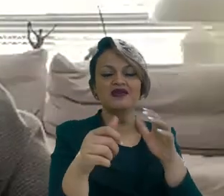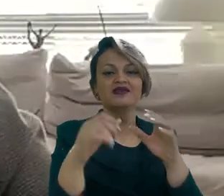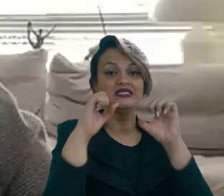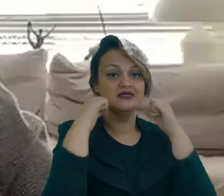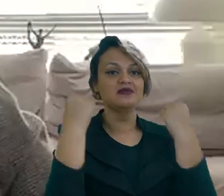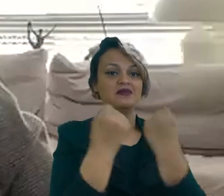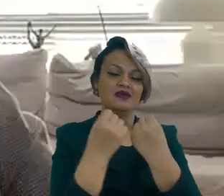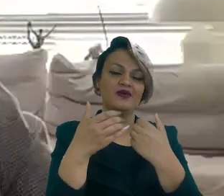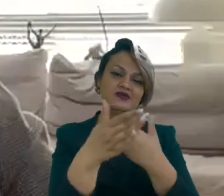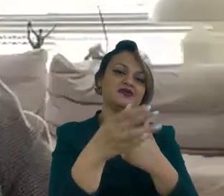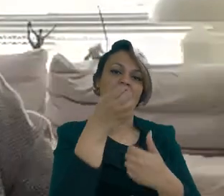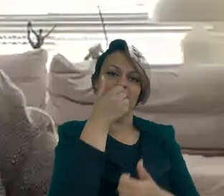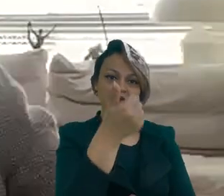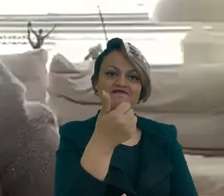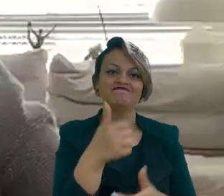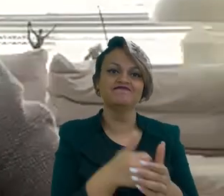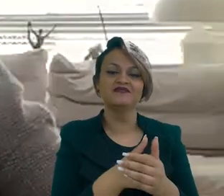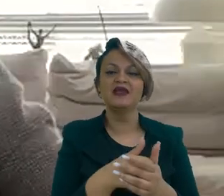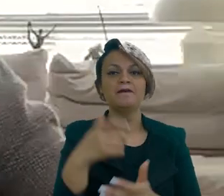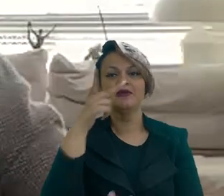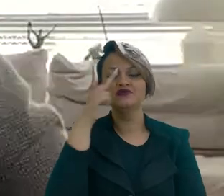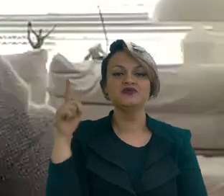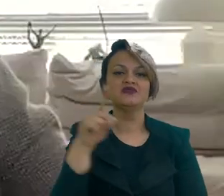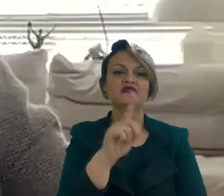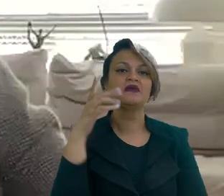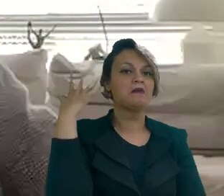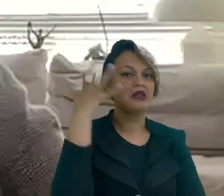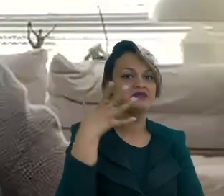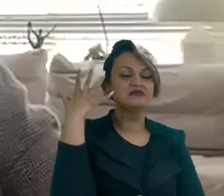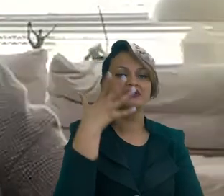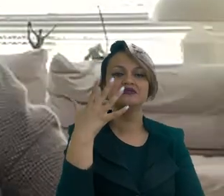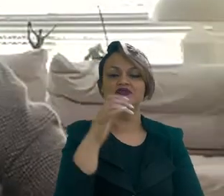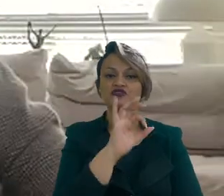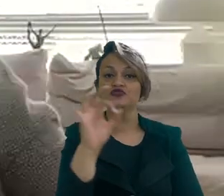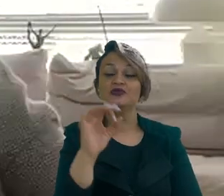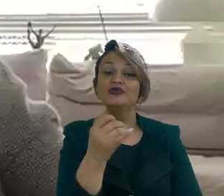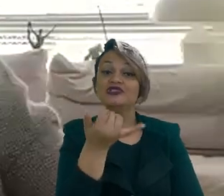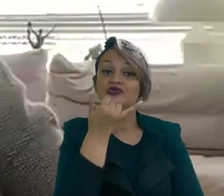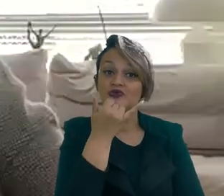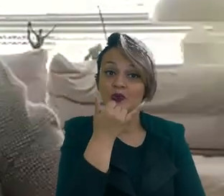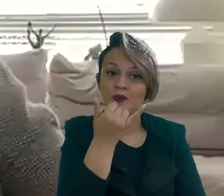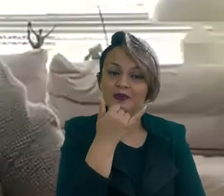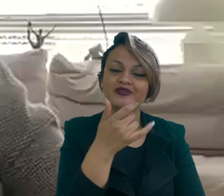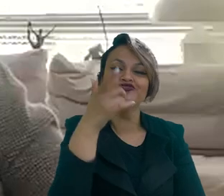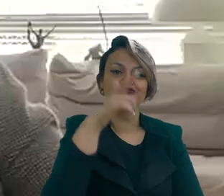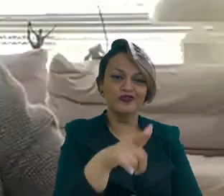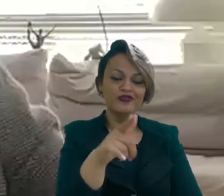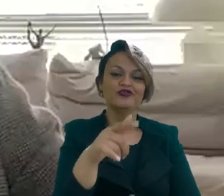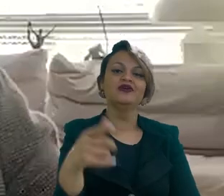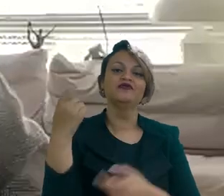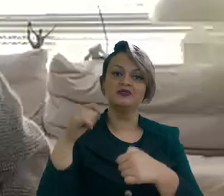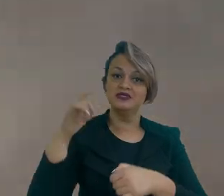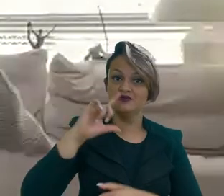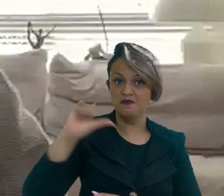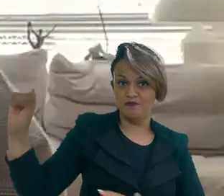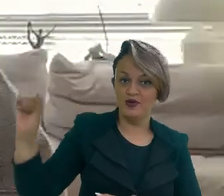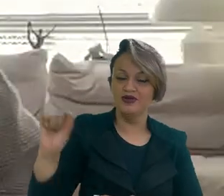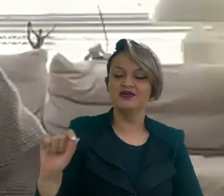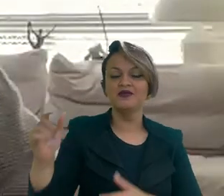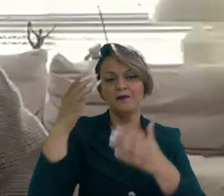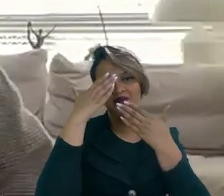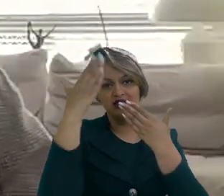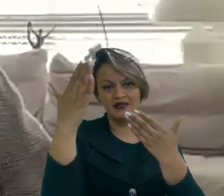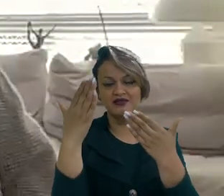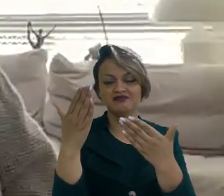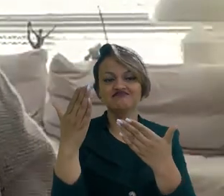extraordinária orgulhosa são maravilhosas os palestrantes eu peço escusas senhora desembargadora